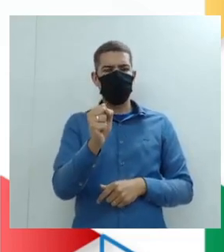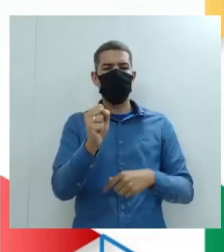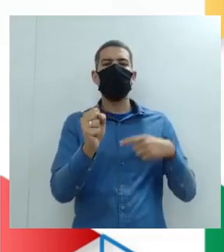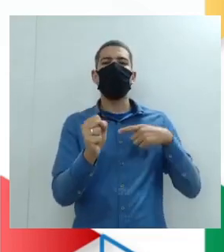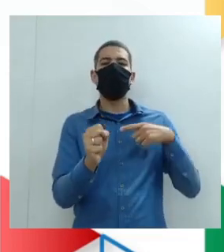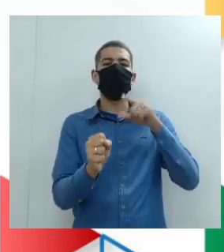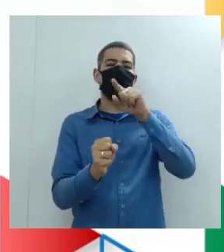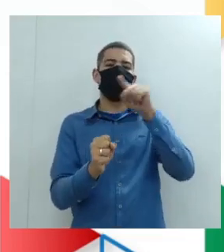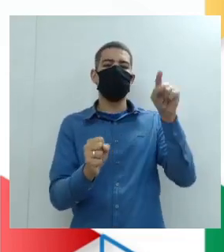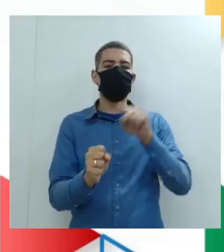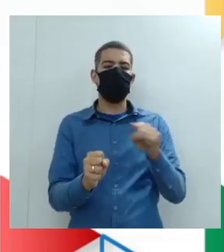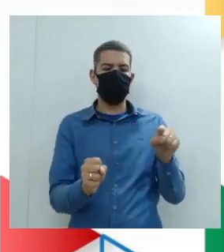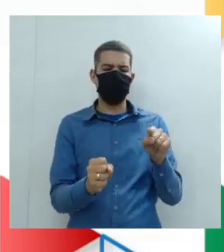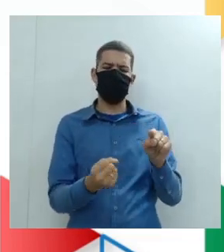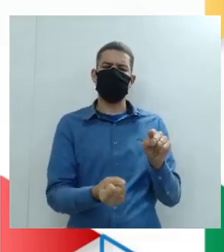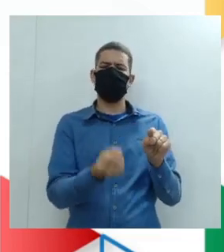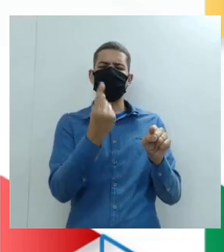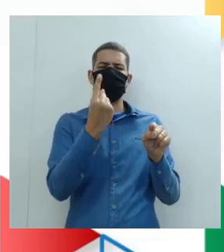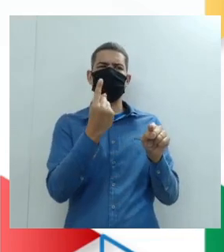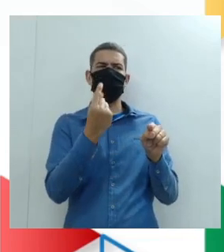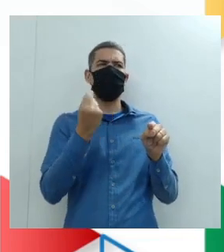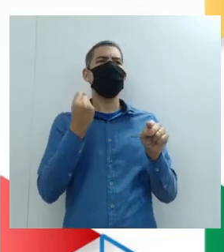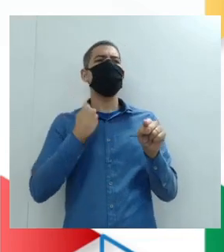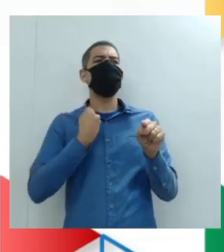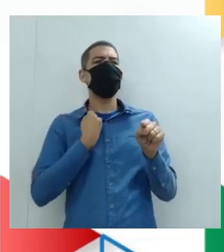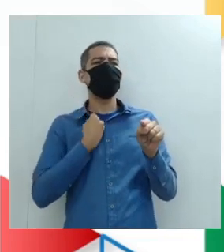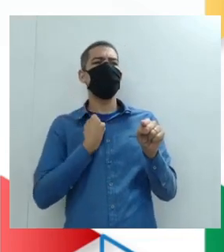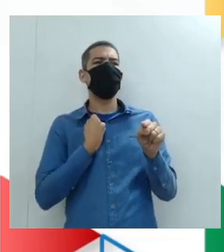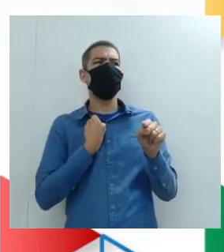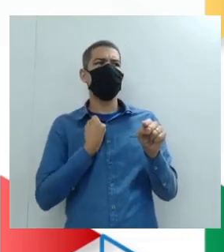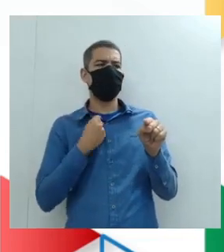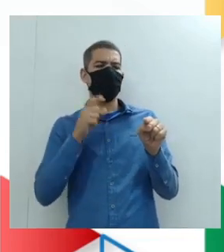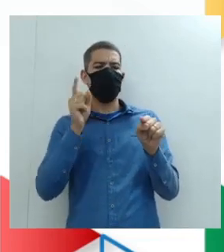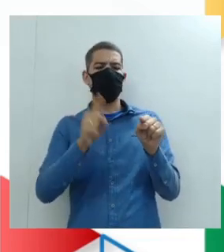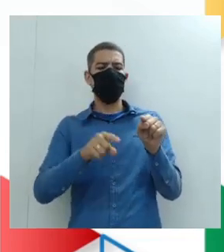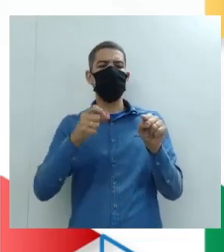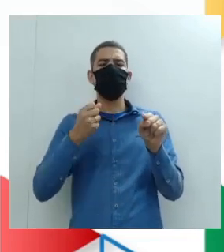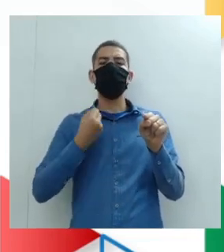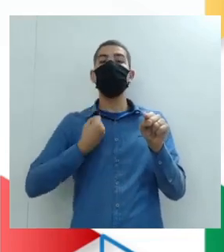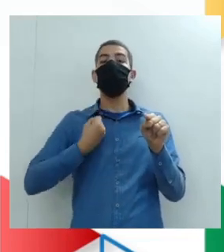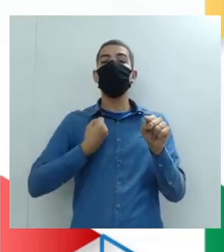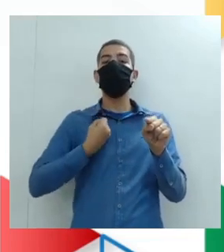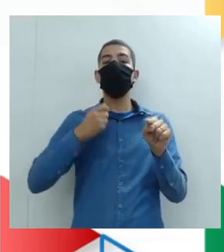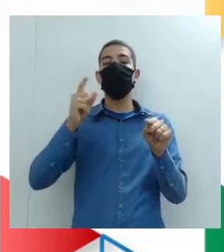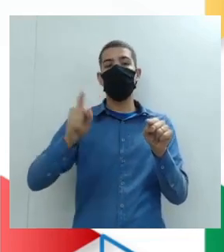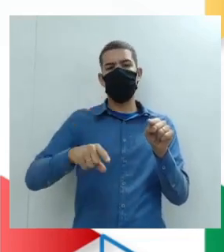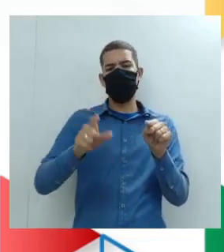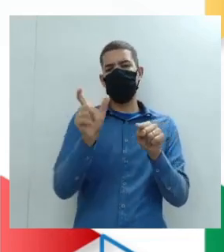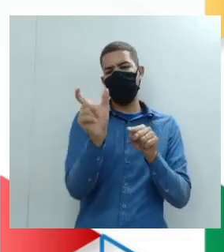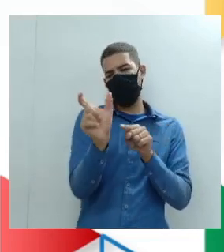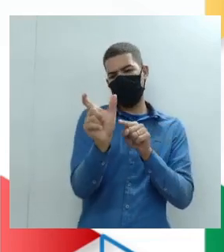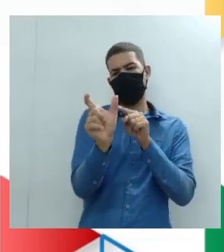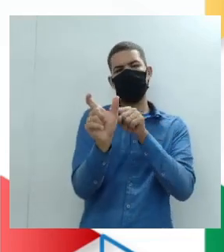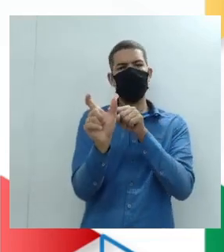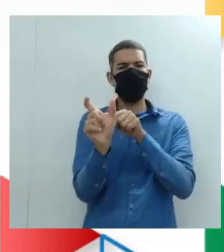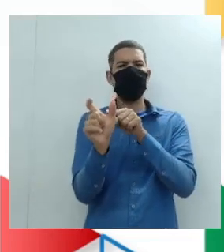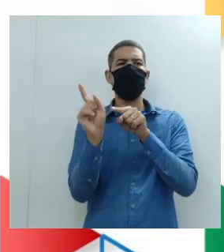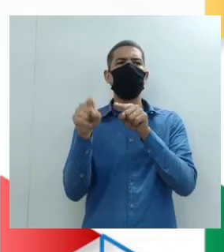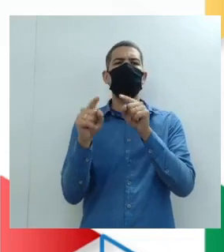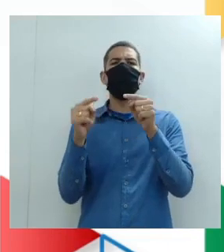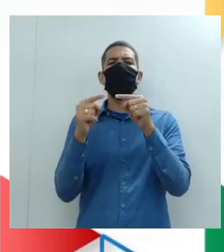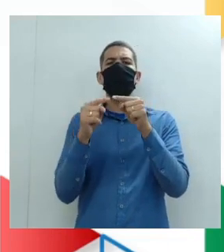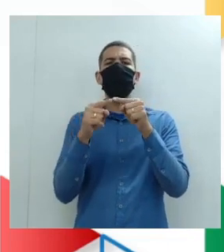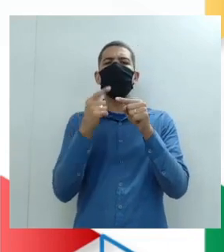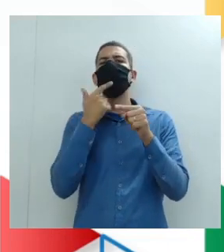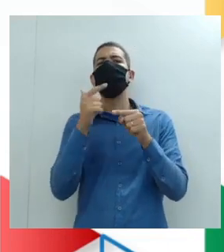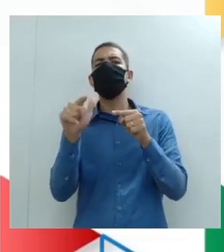que representou número em alemão significa Zeiger, ok? Então veio a representação